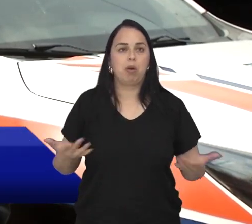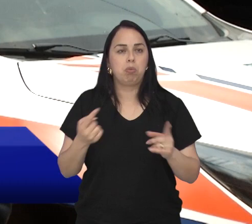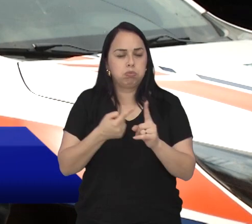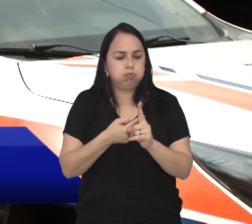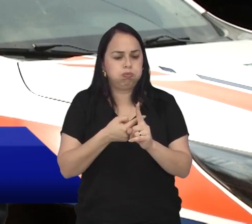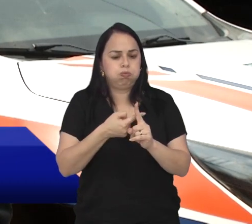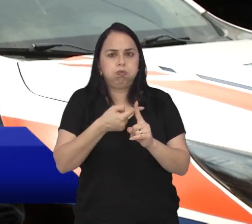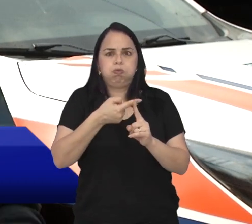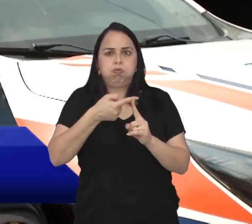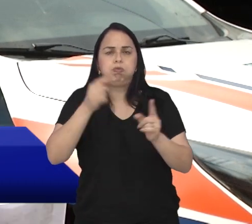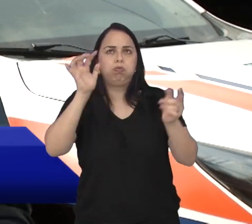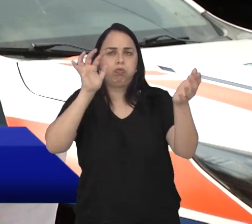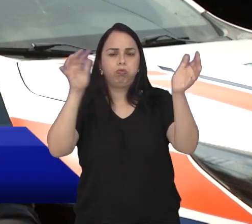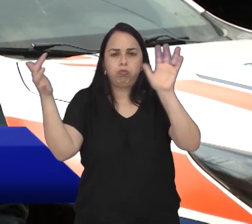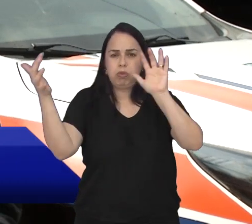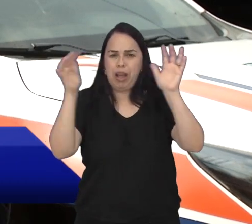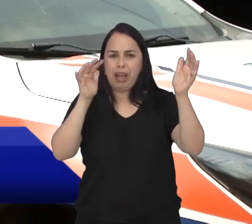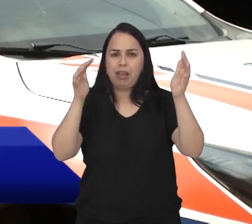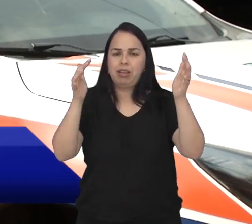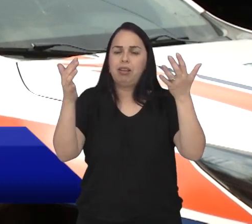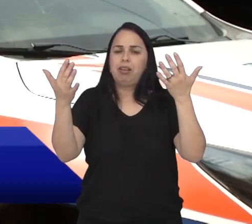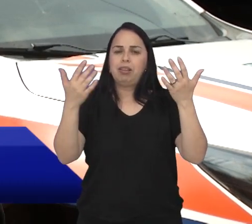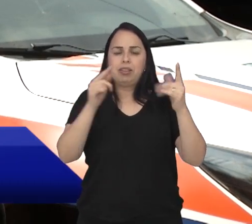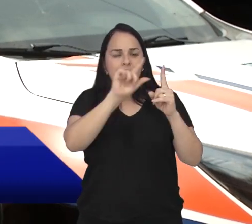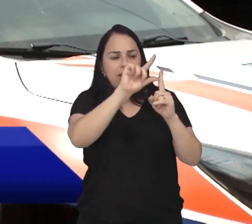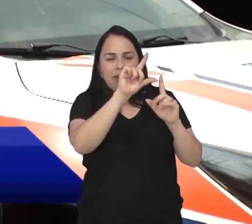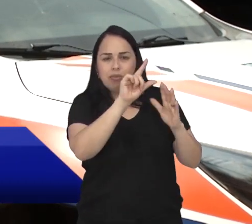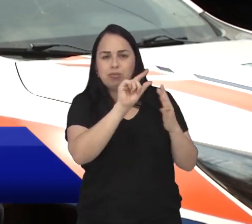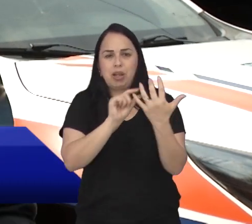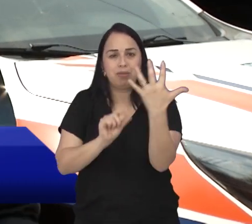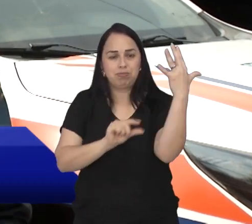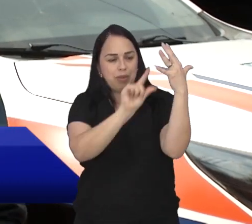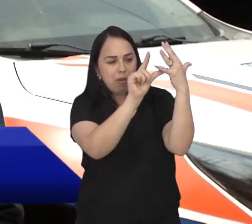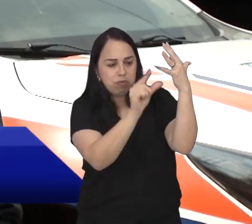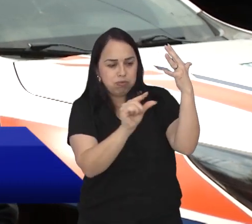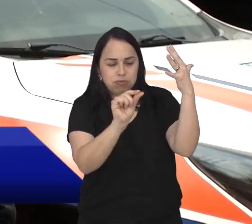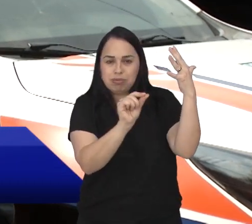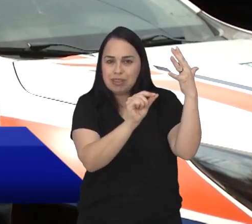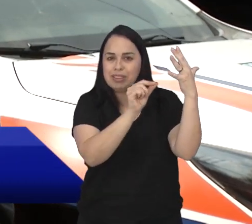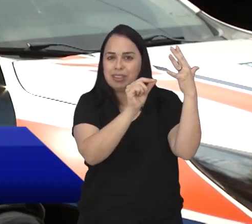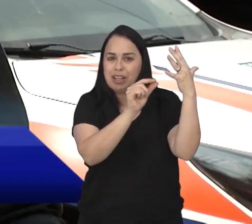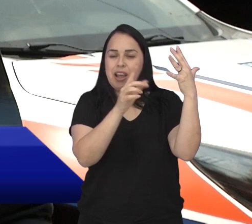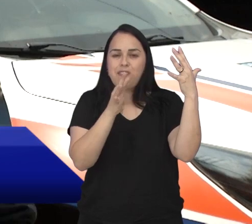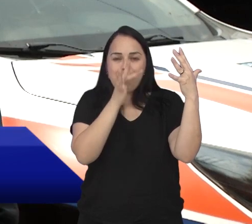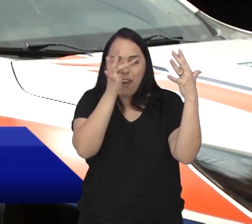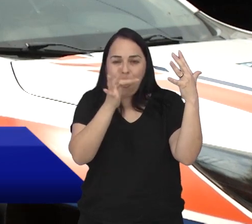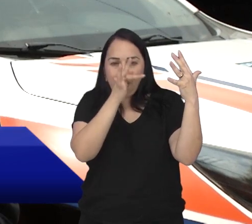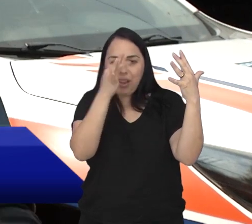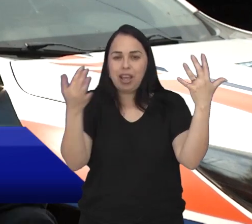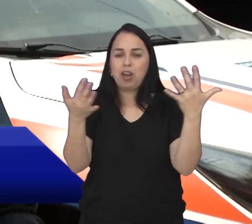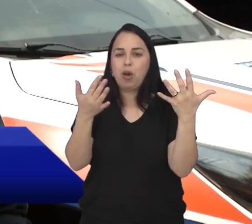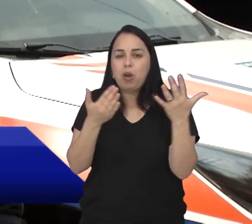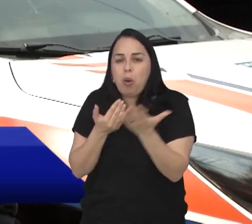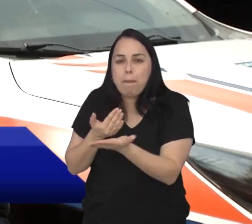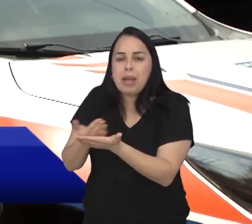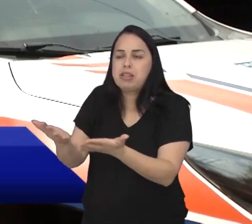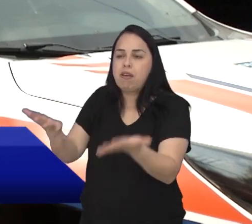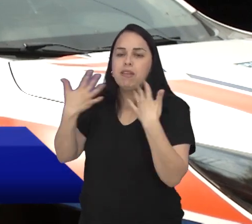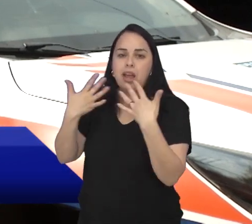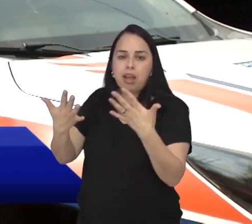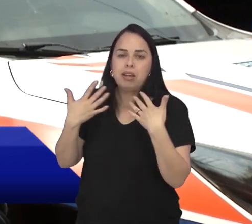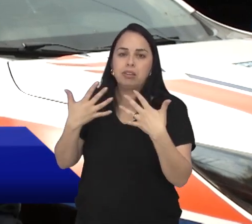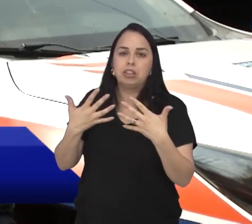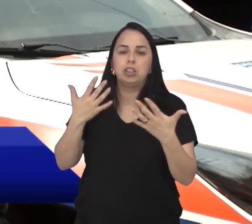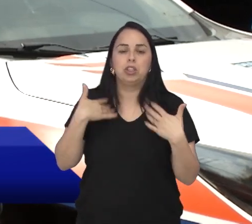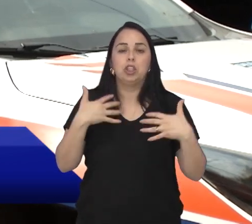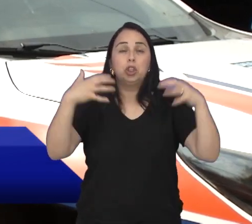né? Agora, essa primavera, começo de verão, né? As chuvas de final de tarde já estão começando, né? Então,